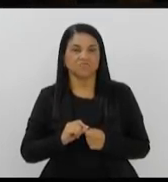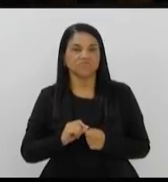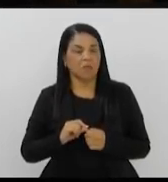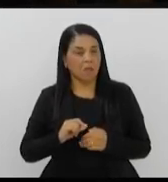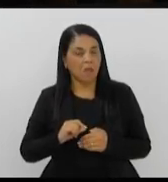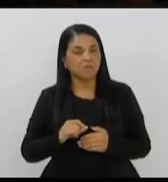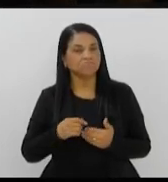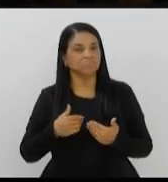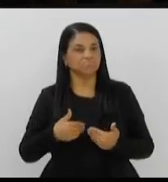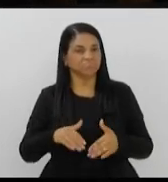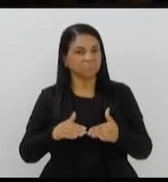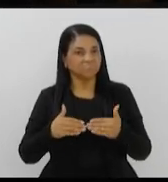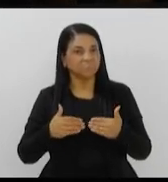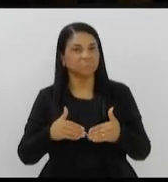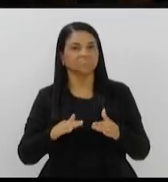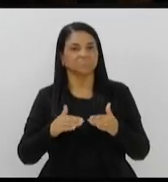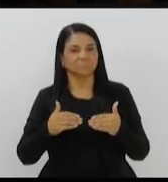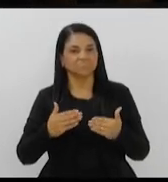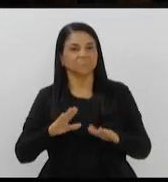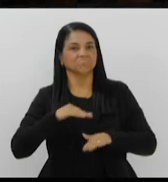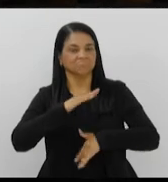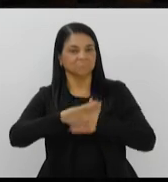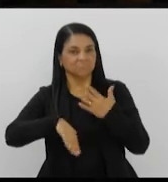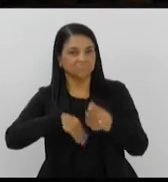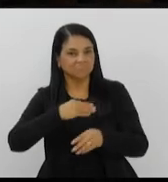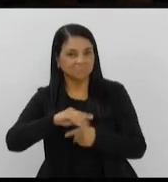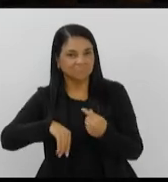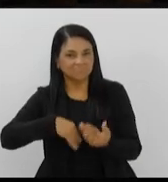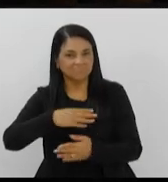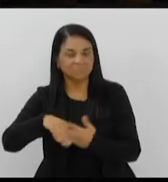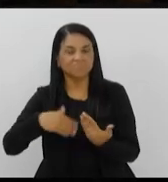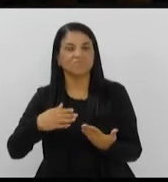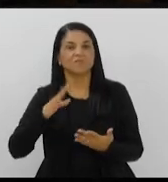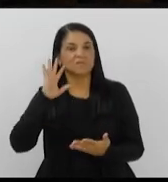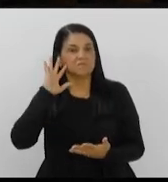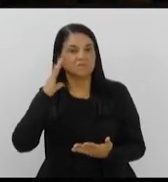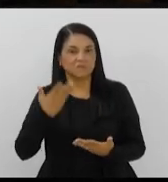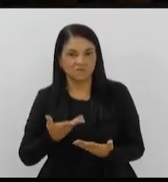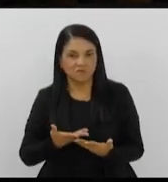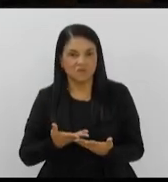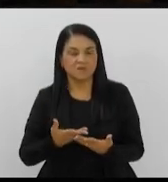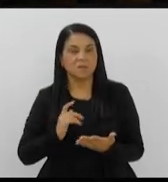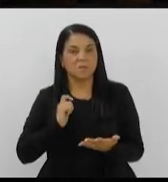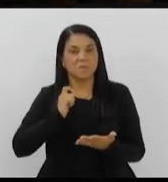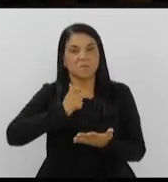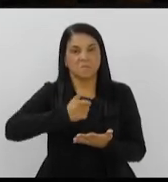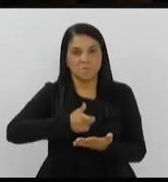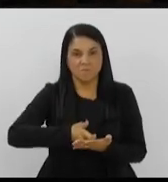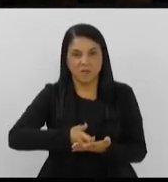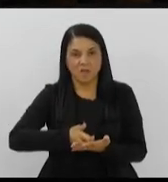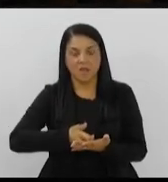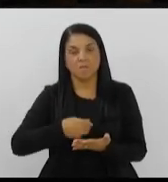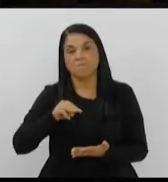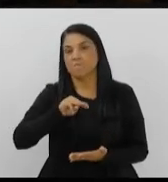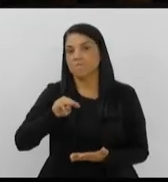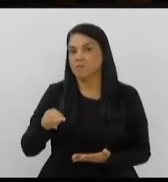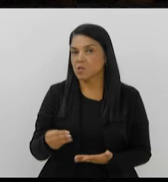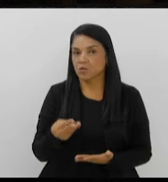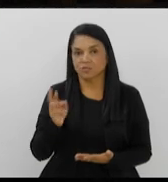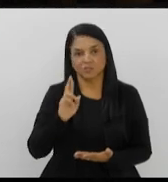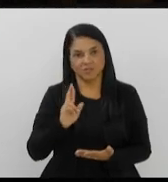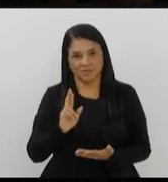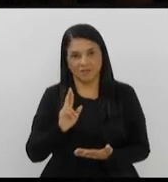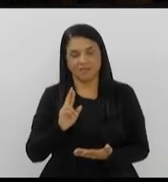situação para, mais uma vez, ter que tomar uma medida emergencial, ter que pagar centenas de milhões de reais para